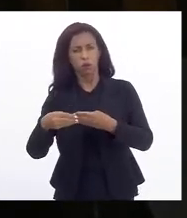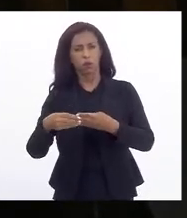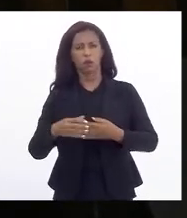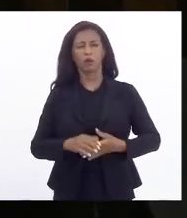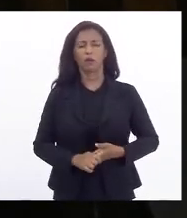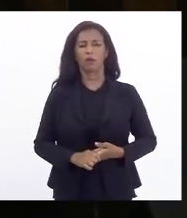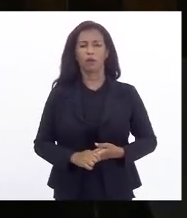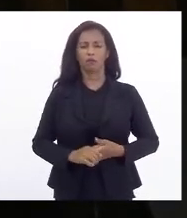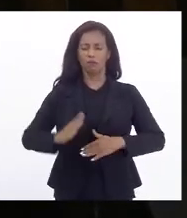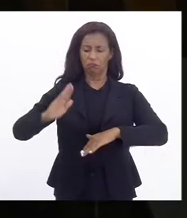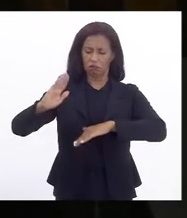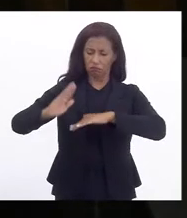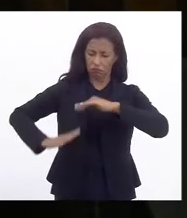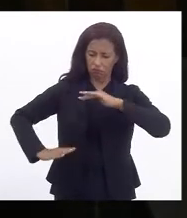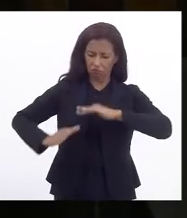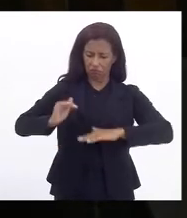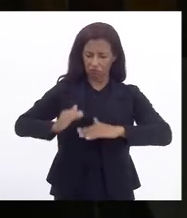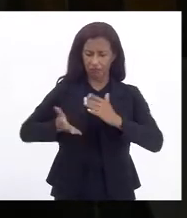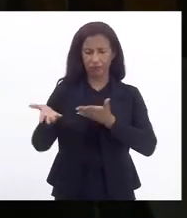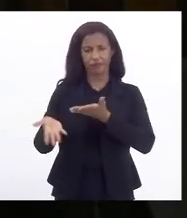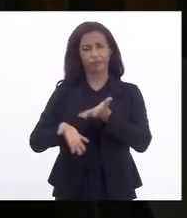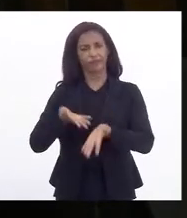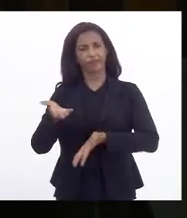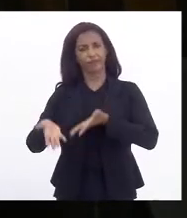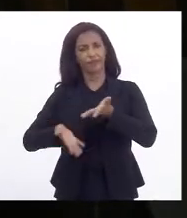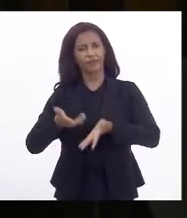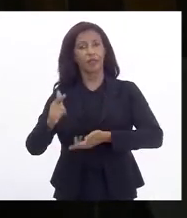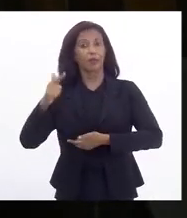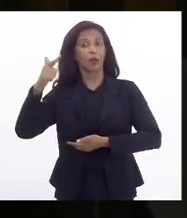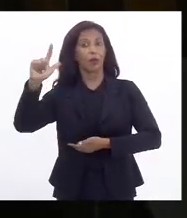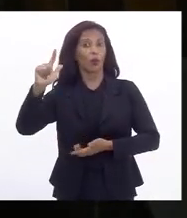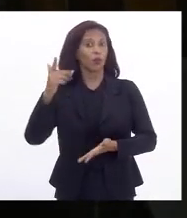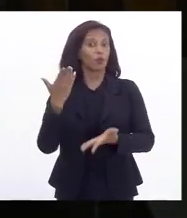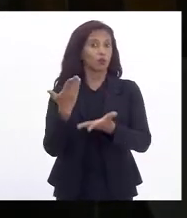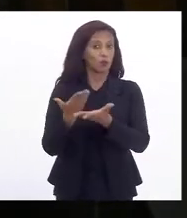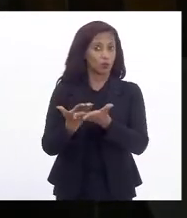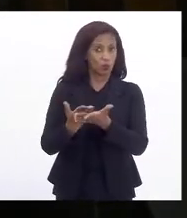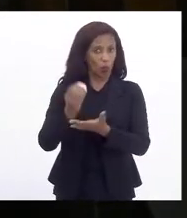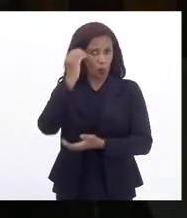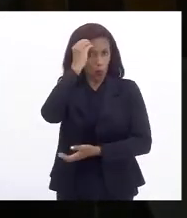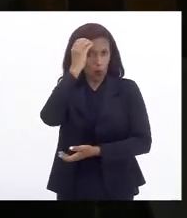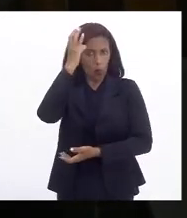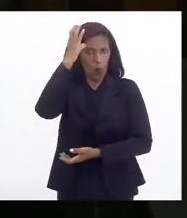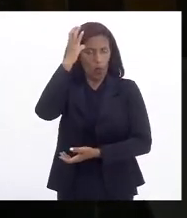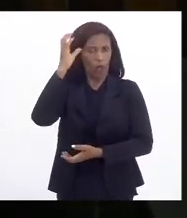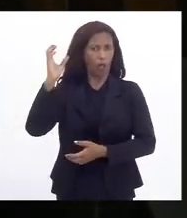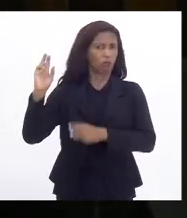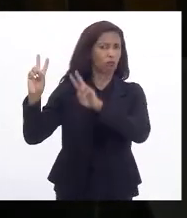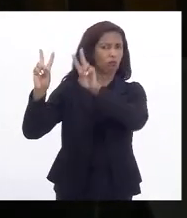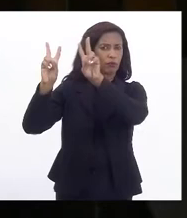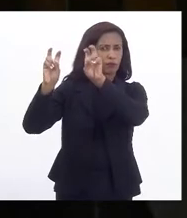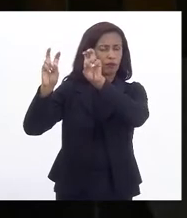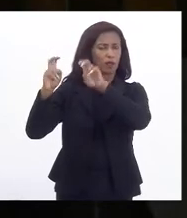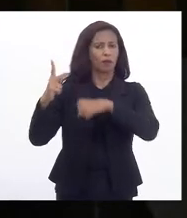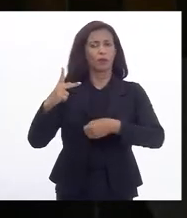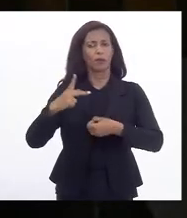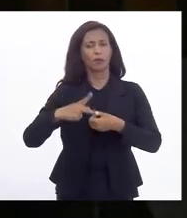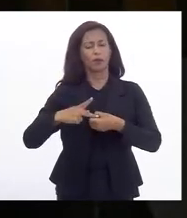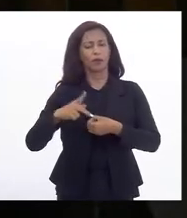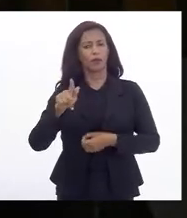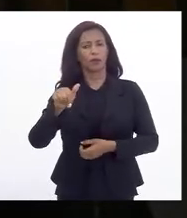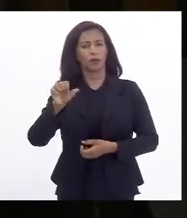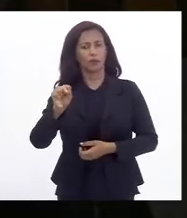é competente dedicada também outro estudioso do tema do petróleo do gás que nós temos aqui no